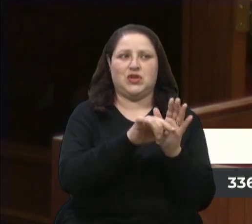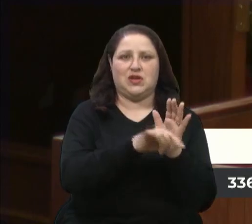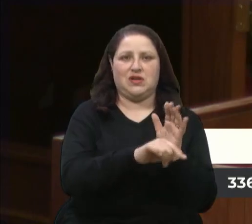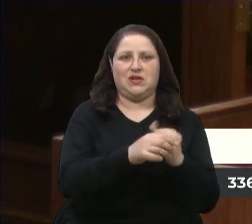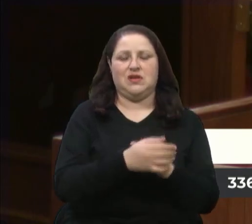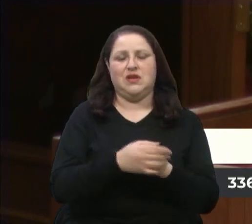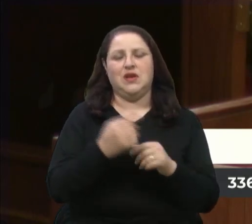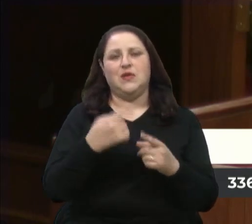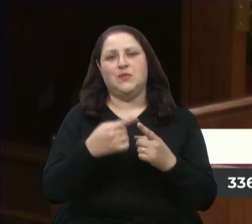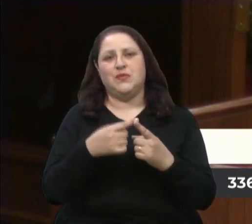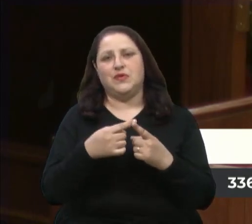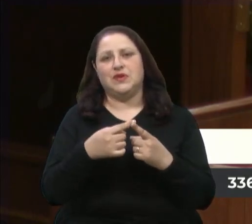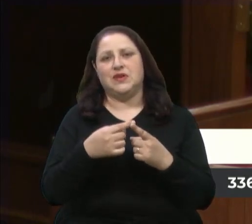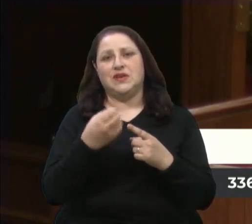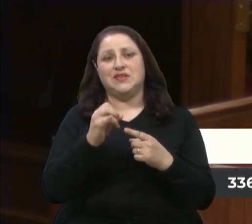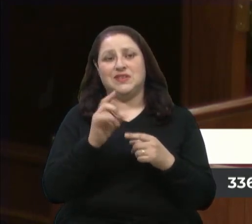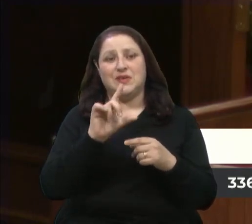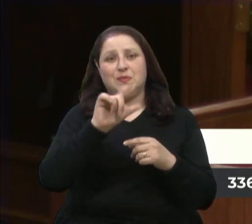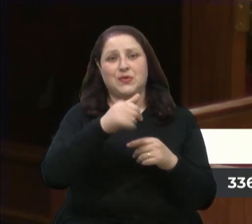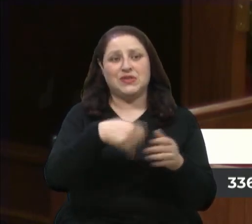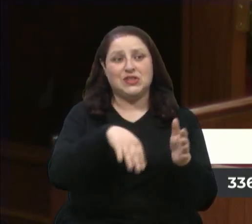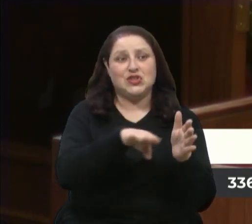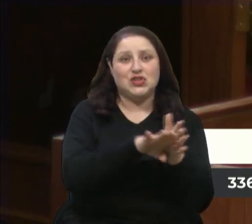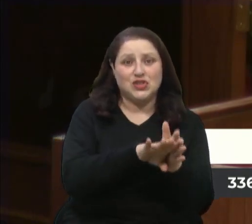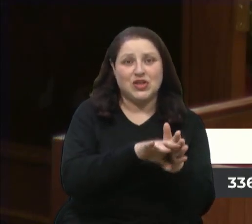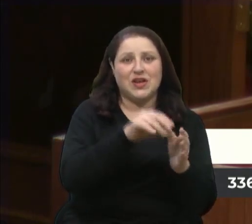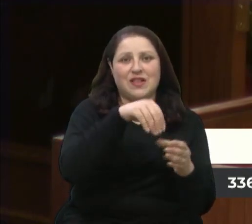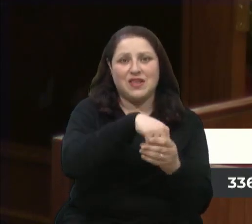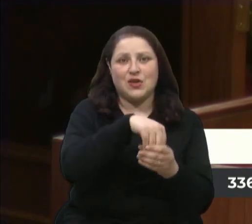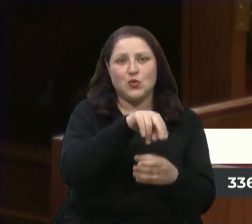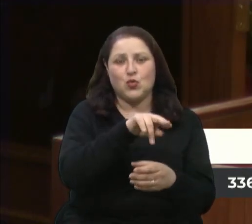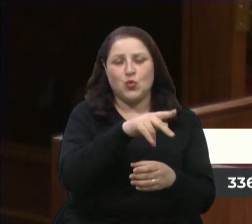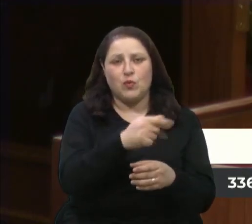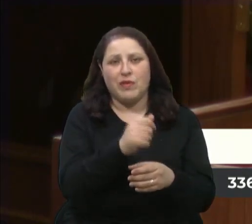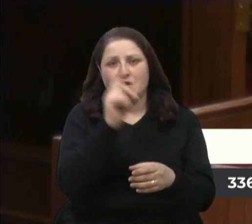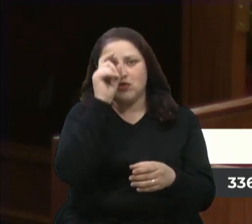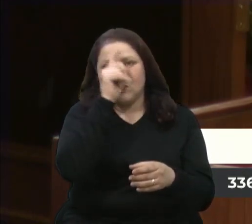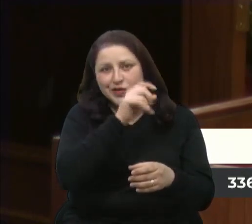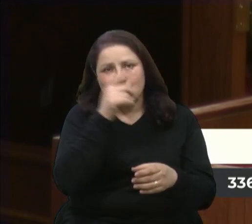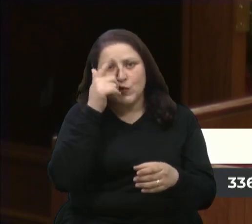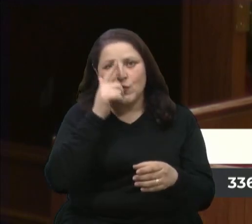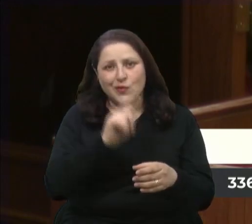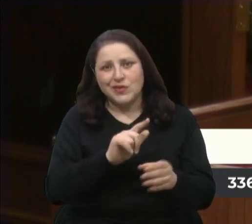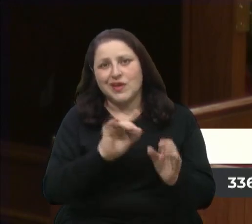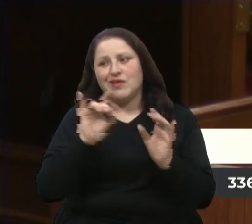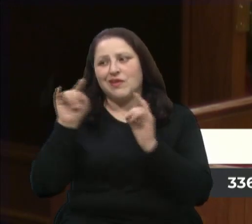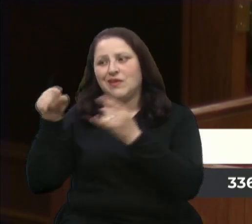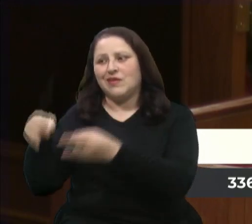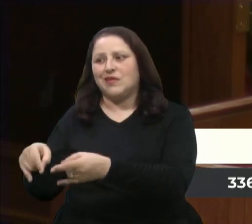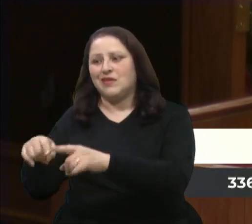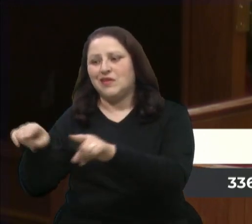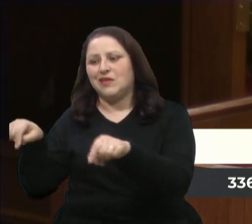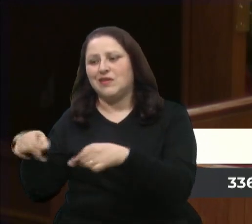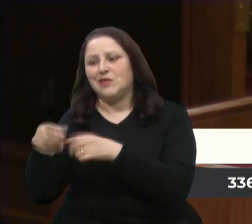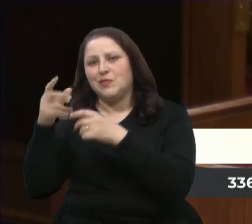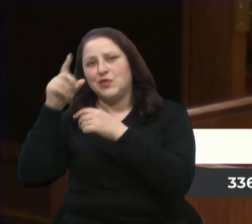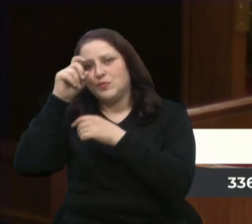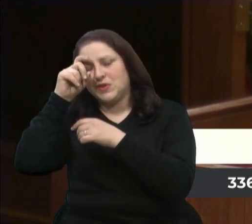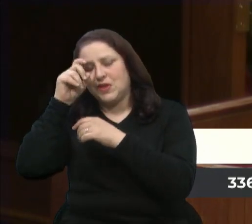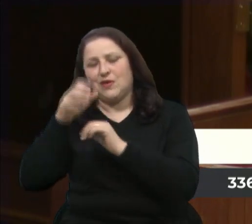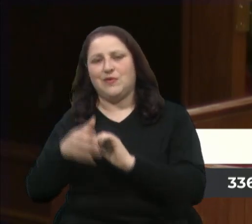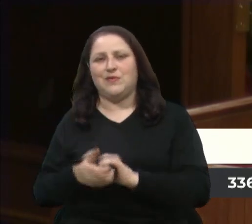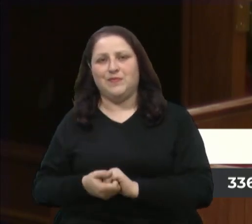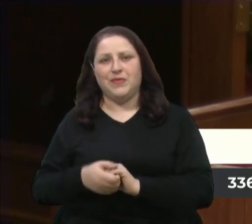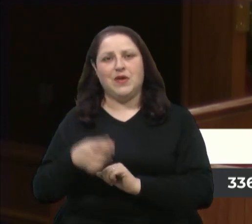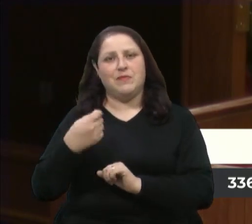poderem ter um leito. Então, eu creio que nós teríamos que fazer algo na saúde como uma